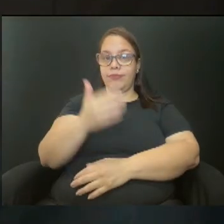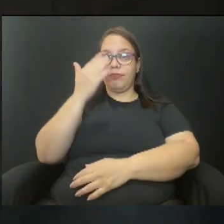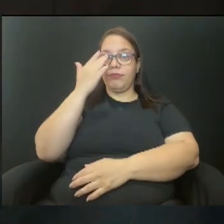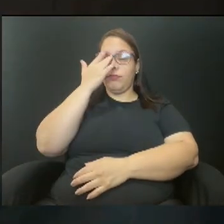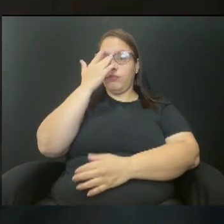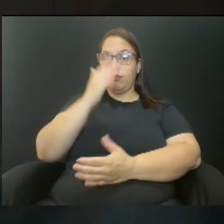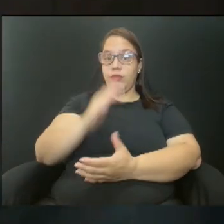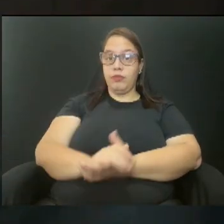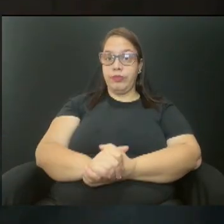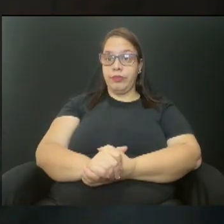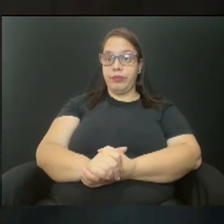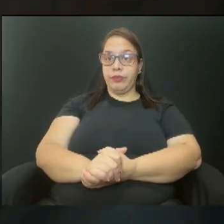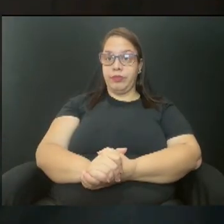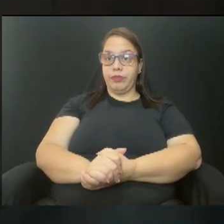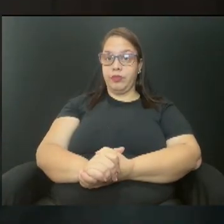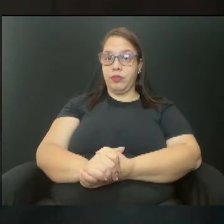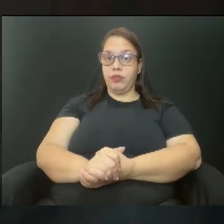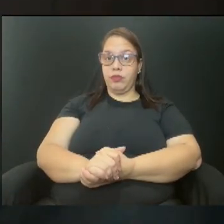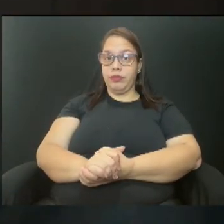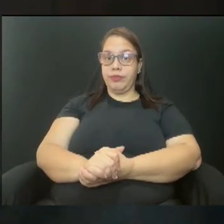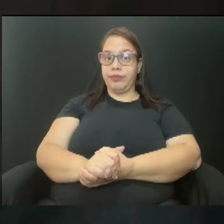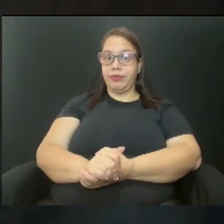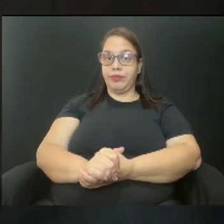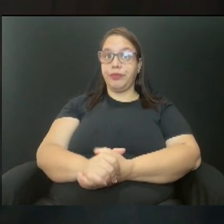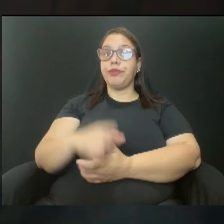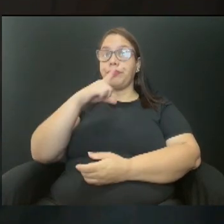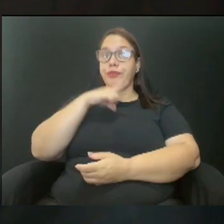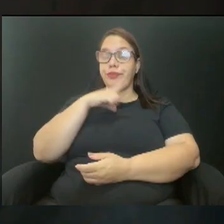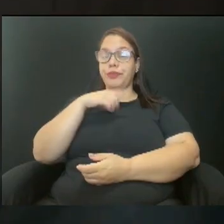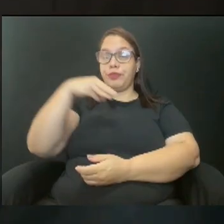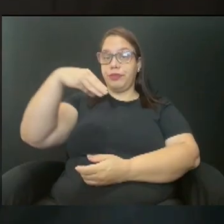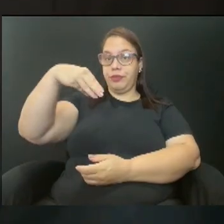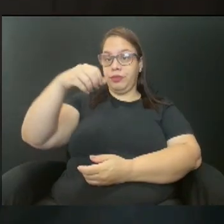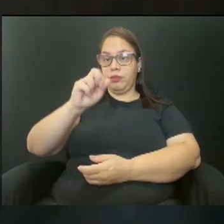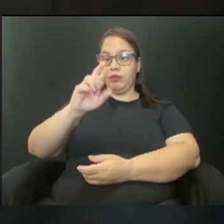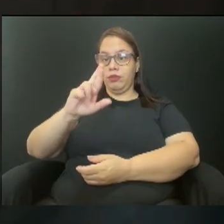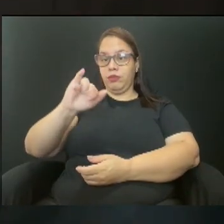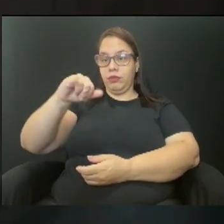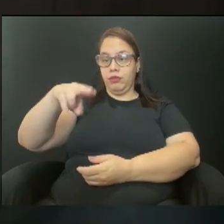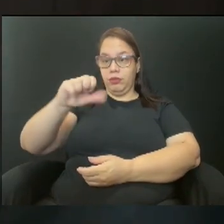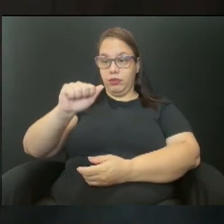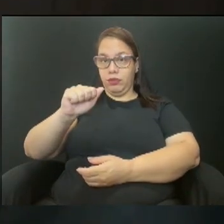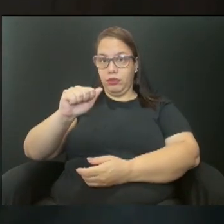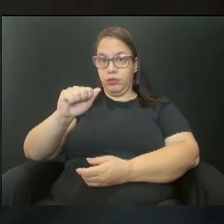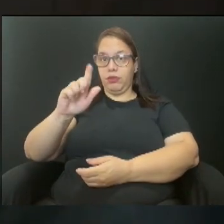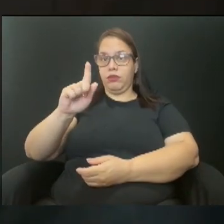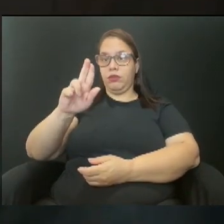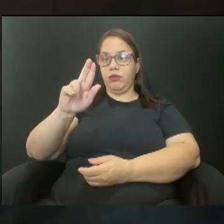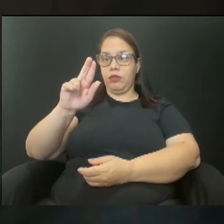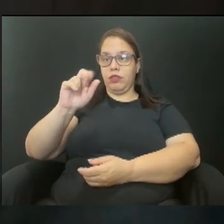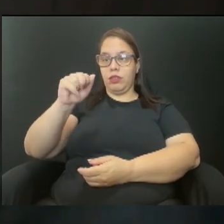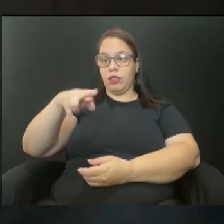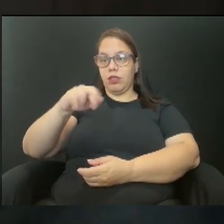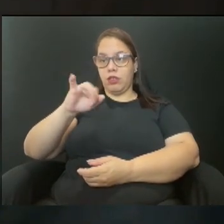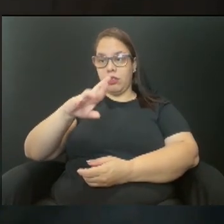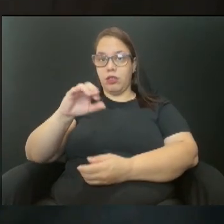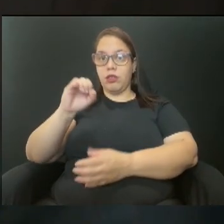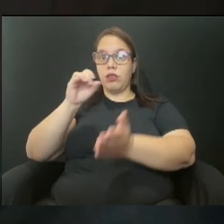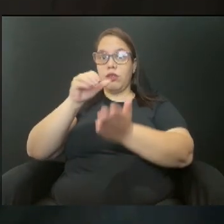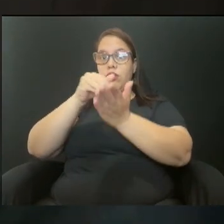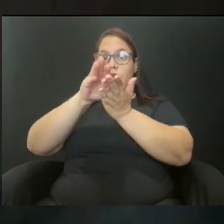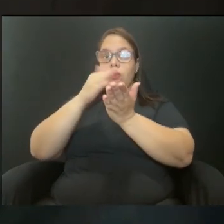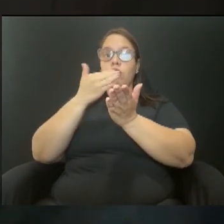19978293776. Agora nós temos aí a Mariana Costa, que é do Guanabara. Fui demitida e pediram para